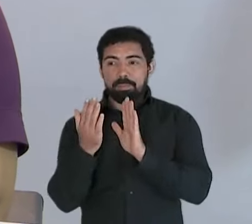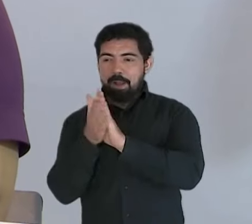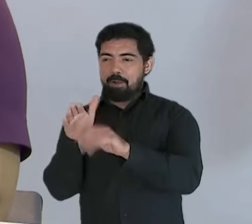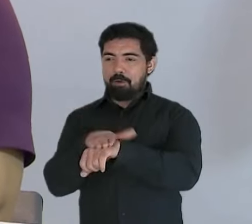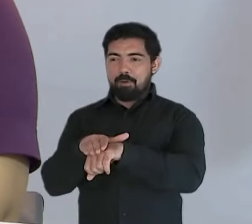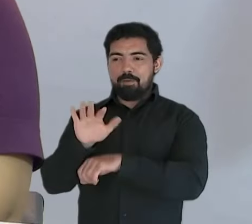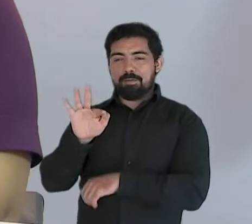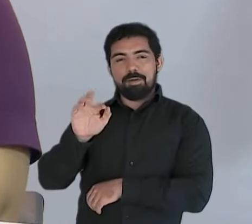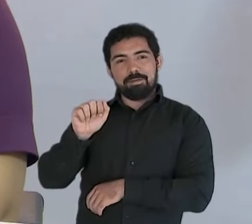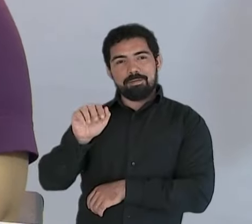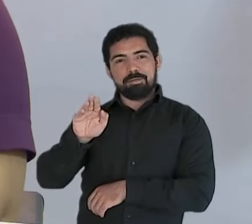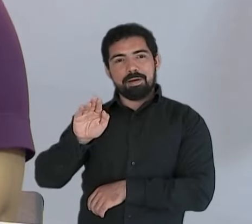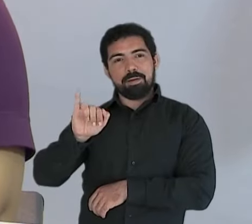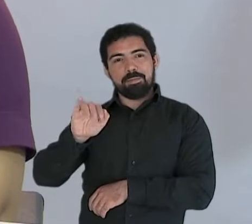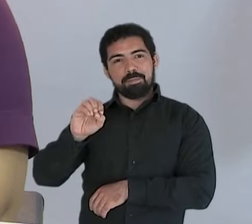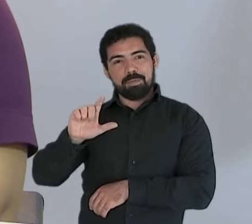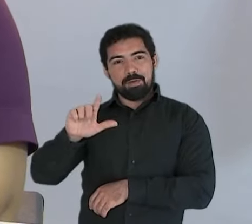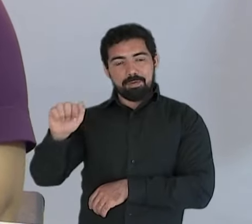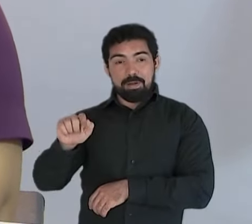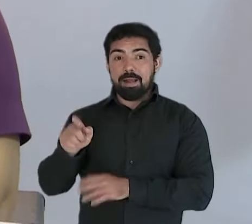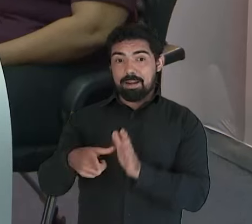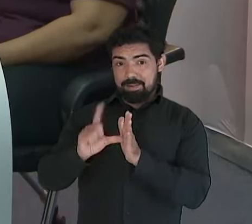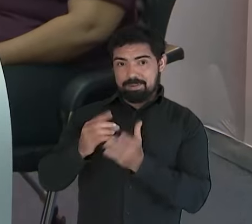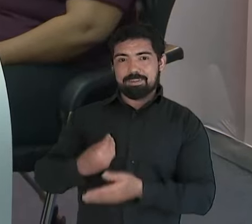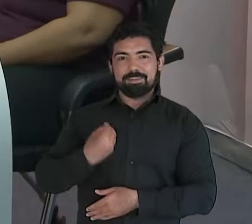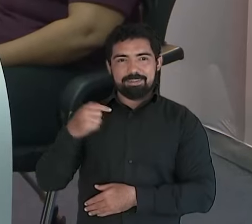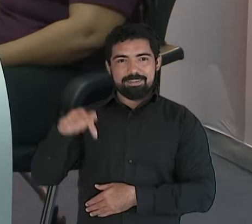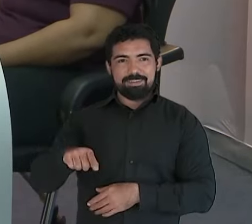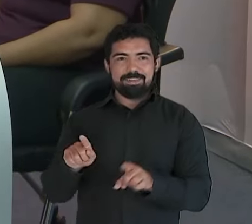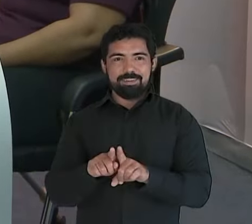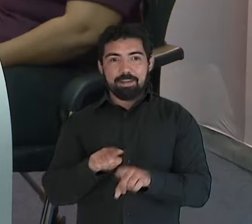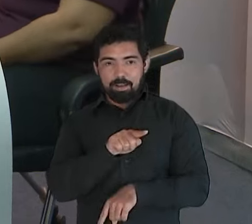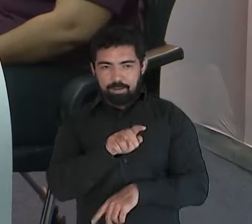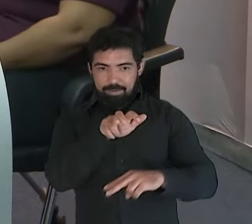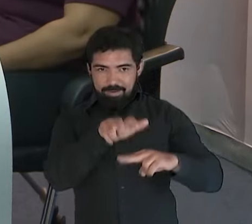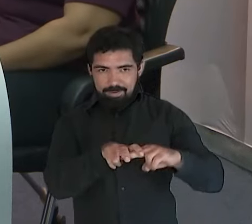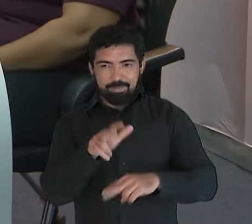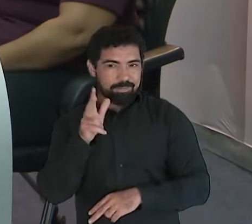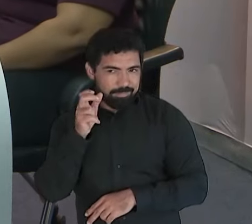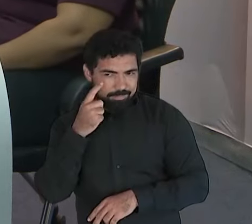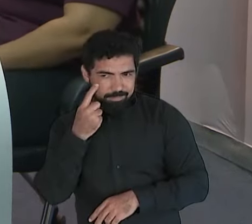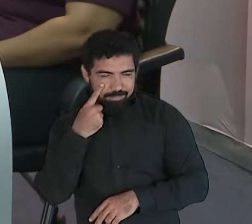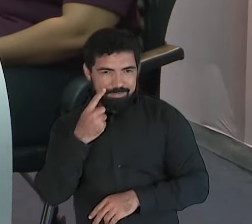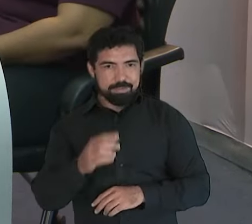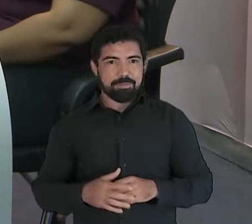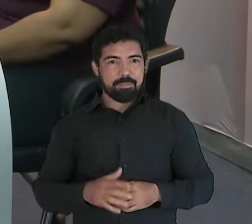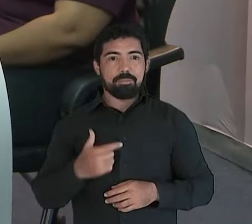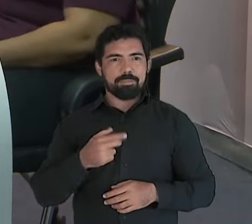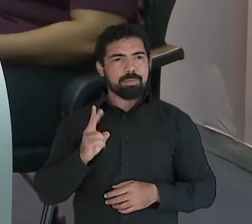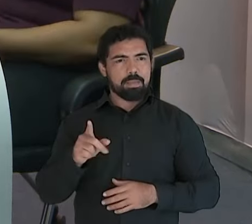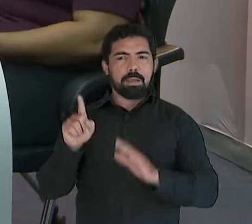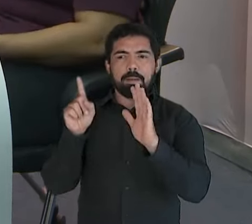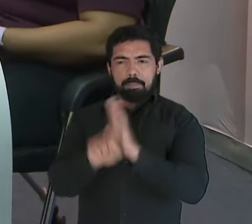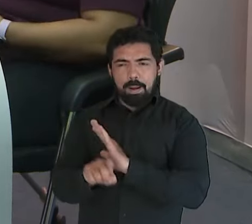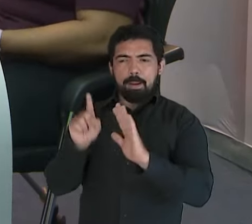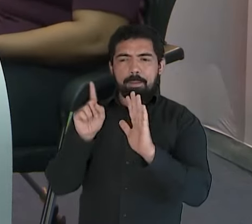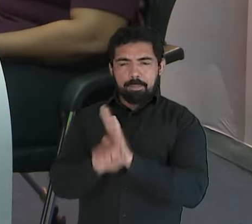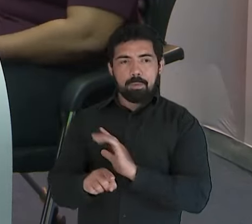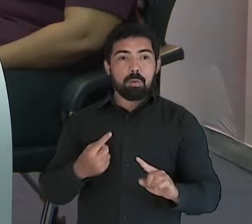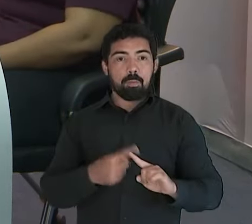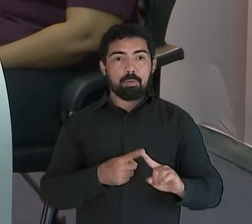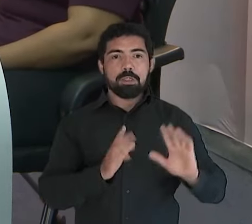Vacelar, que não me deixa, eu não deixo ela. Estava aqui no primeiro bloco, que está ali, só escutando a conversa agora. Não deixo ela nem um minuto em paz, assim, por eles já terem